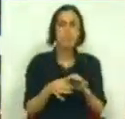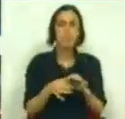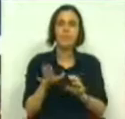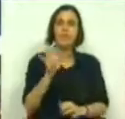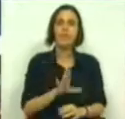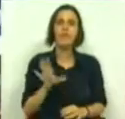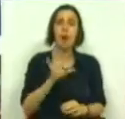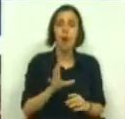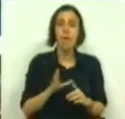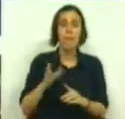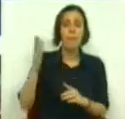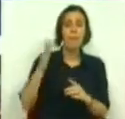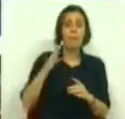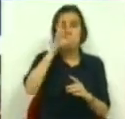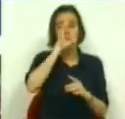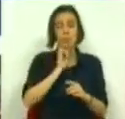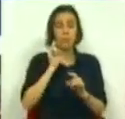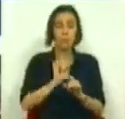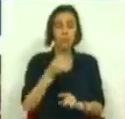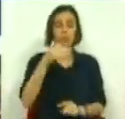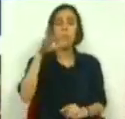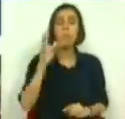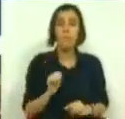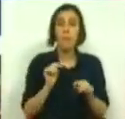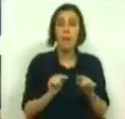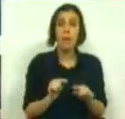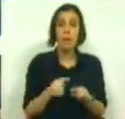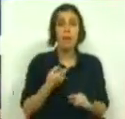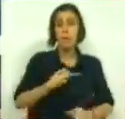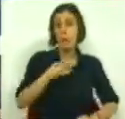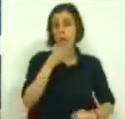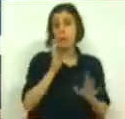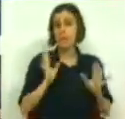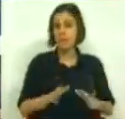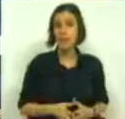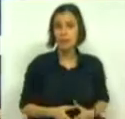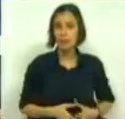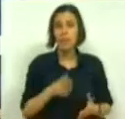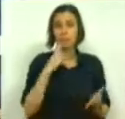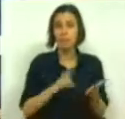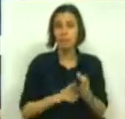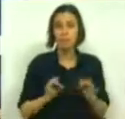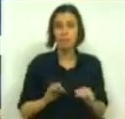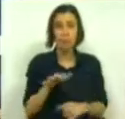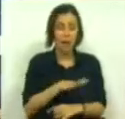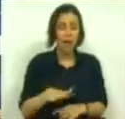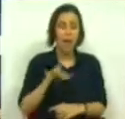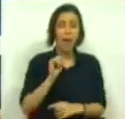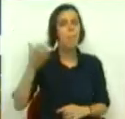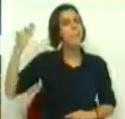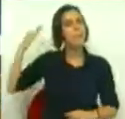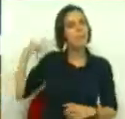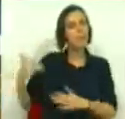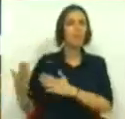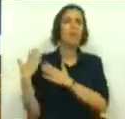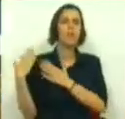à forma e ao passado governativo do Partido Socialista, eu devo dizer o seguinte: é verdade que esse campo, o campo do